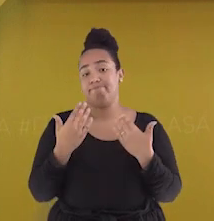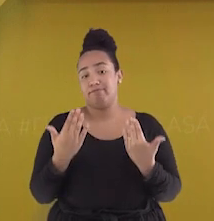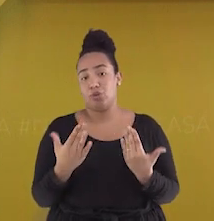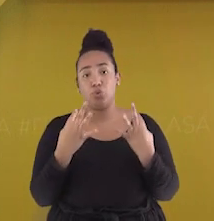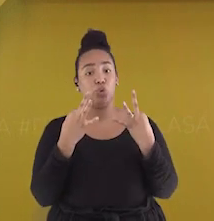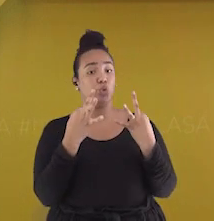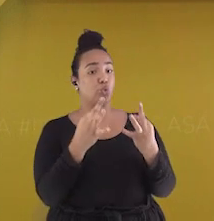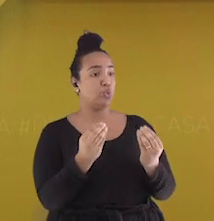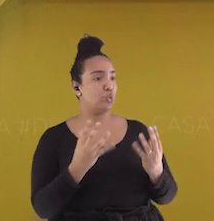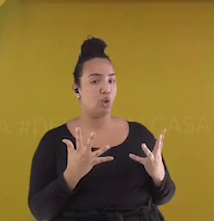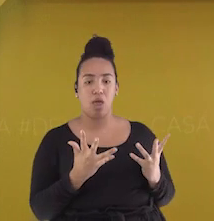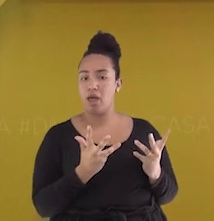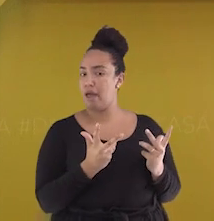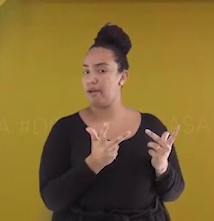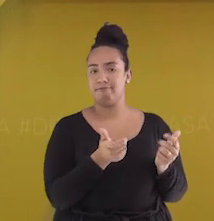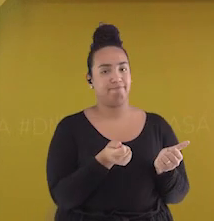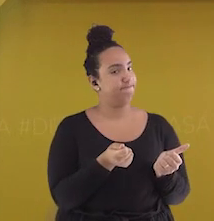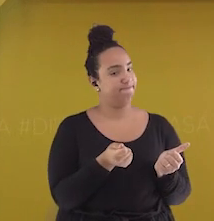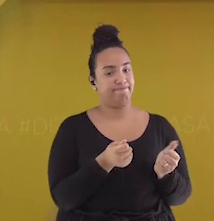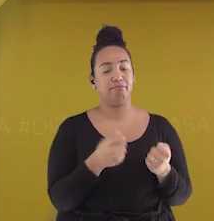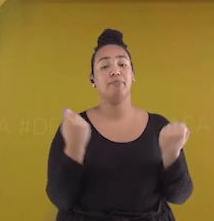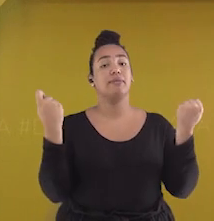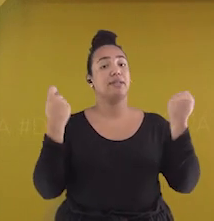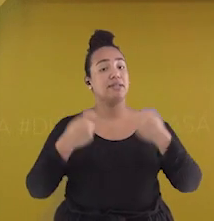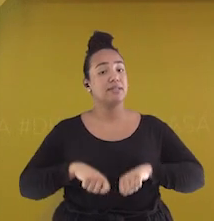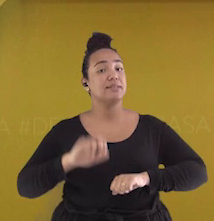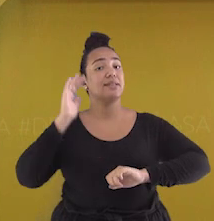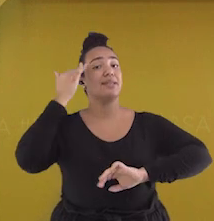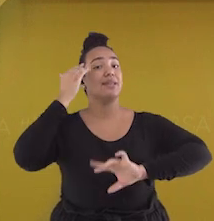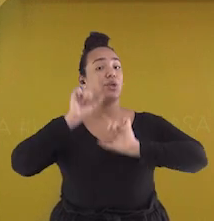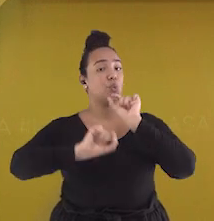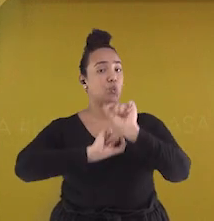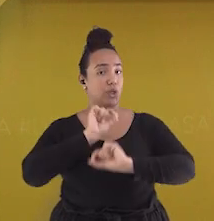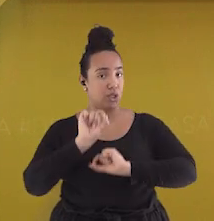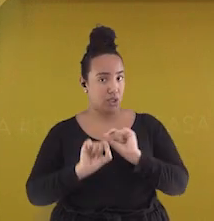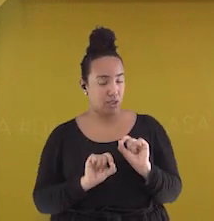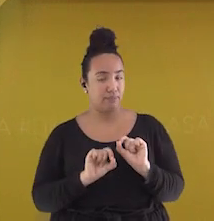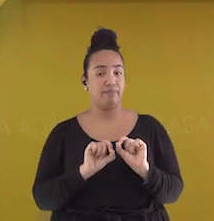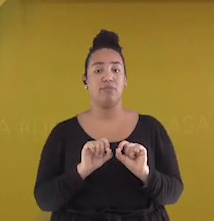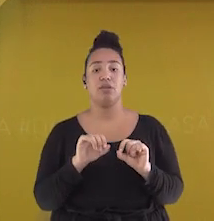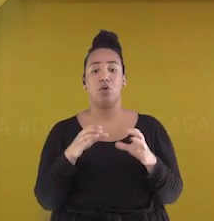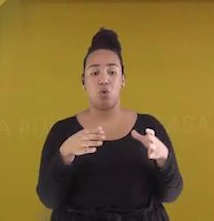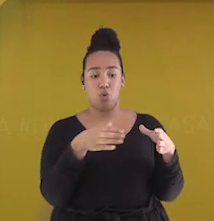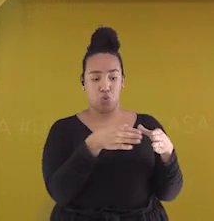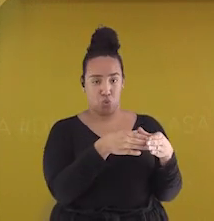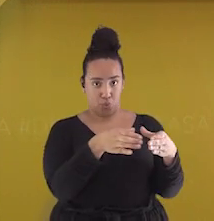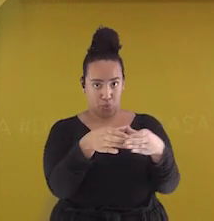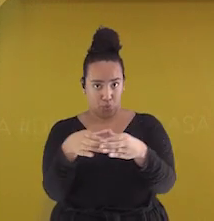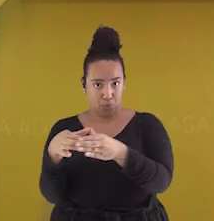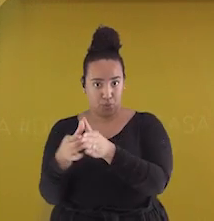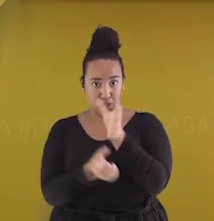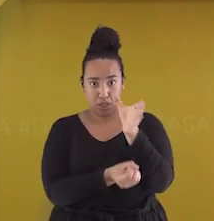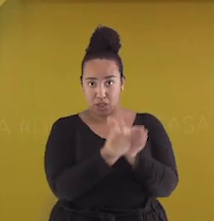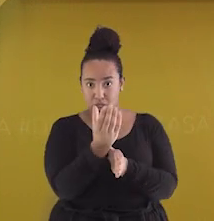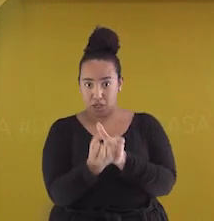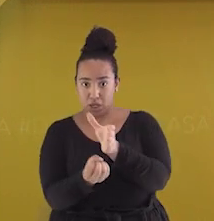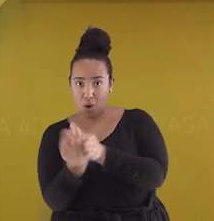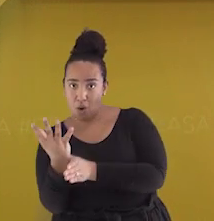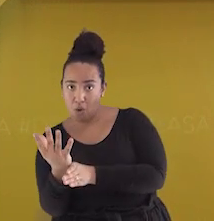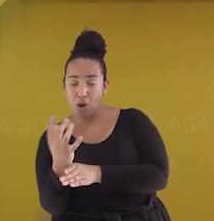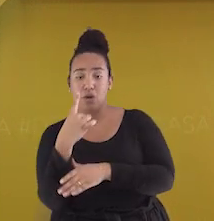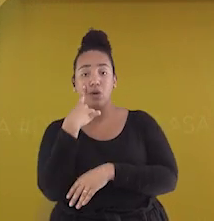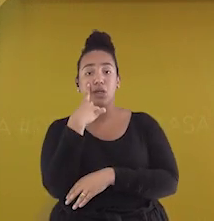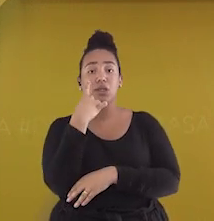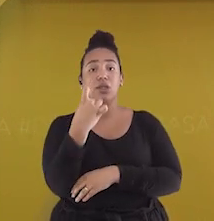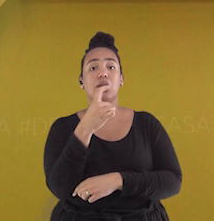Bom, nem tudo são flores. Precisamos entender que, quando os blocos são formados e o interesse em